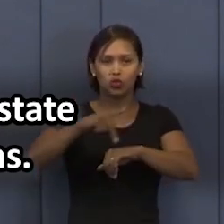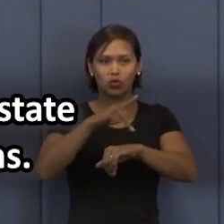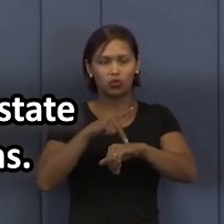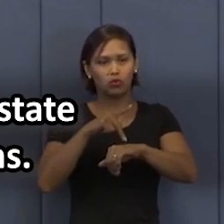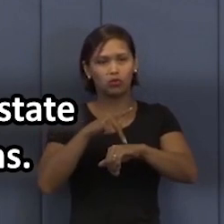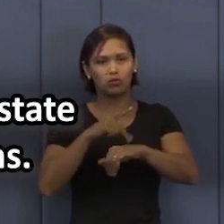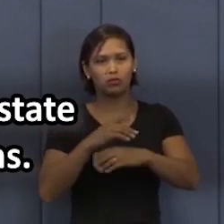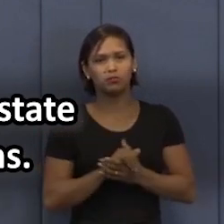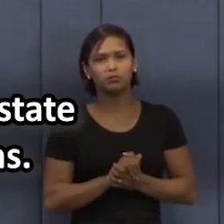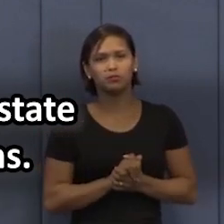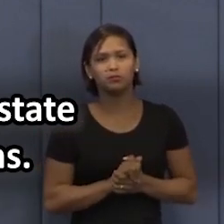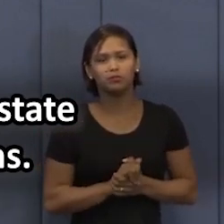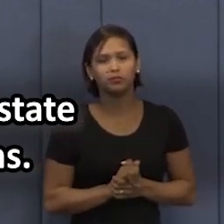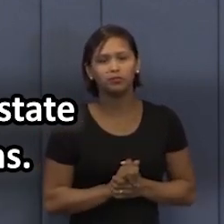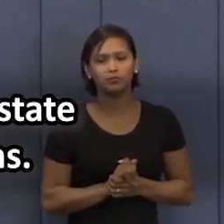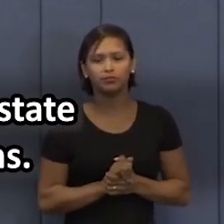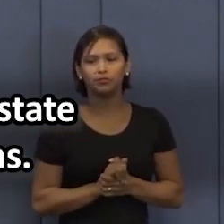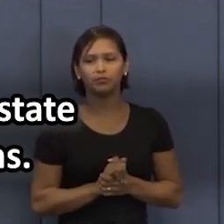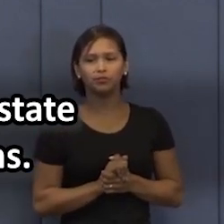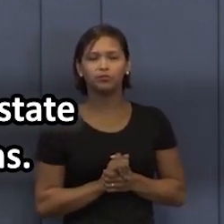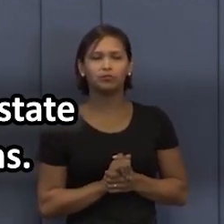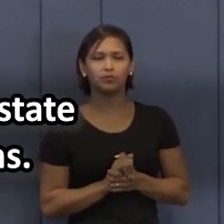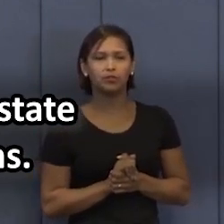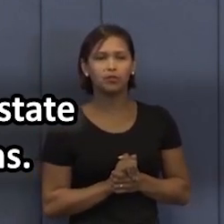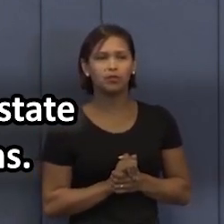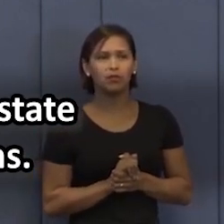acima de várias nações,